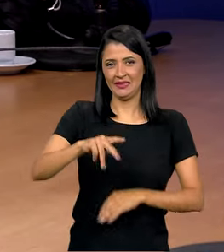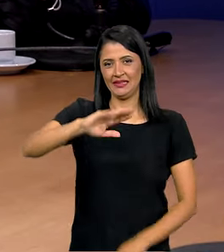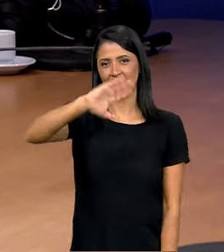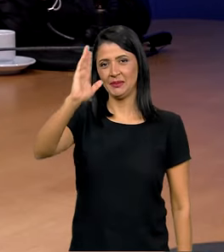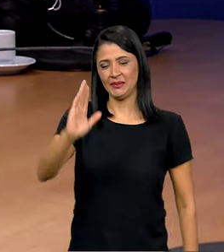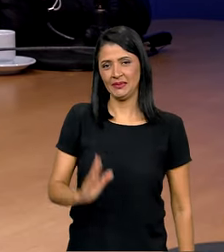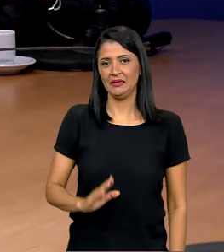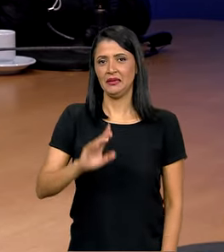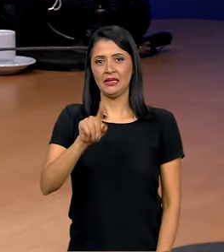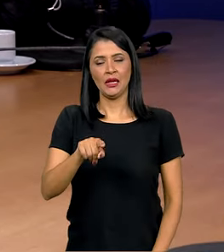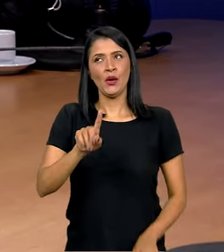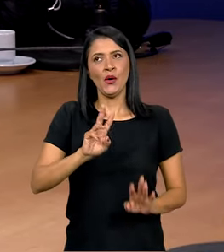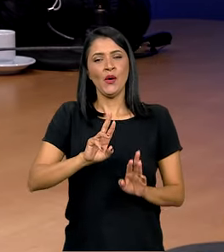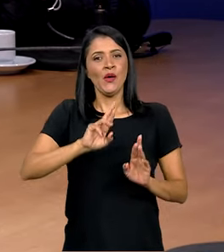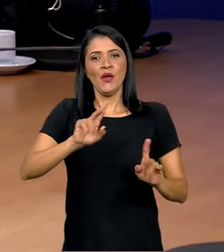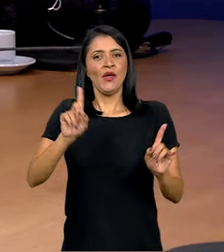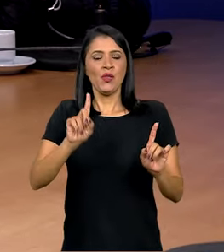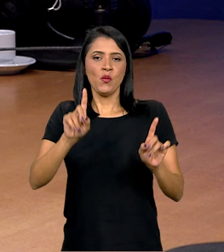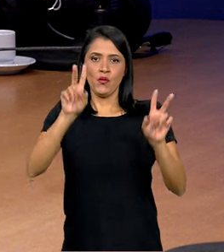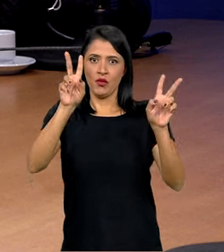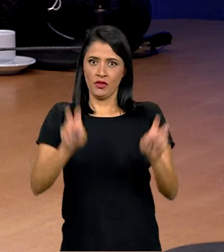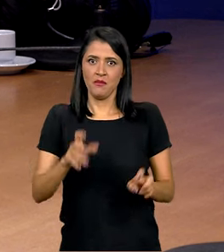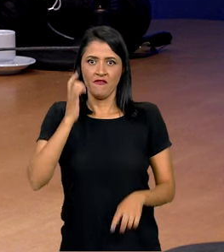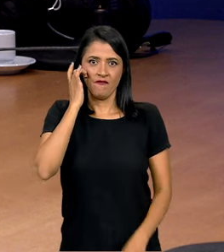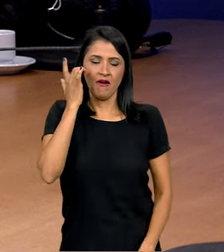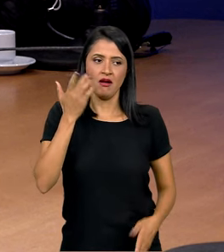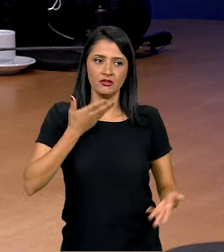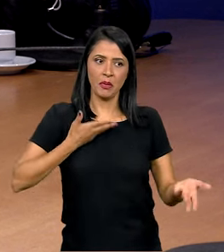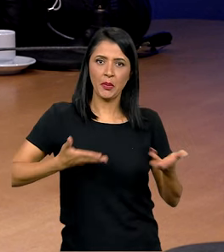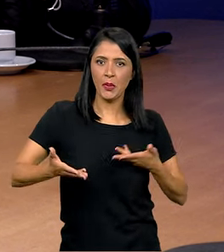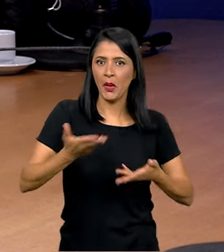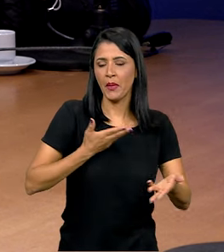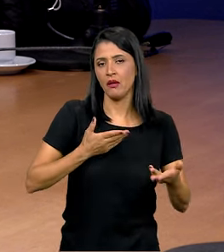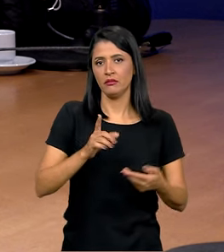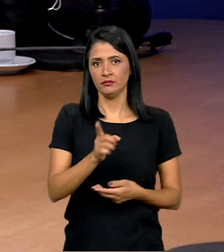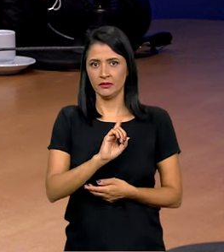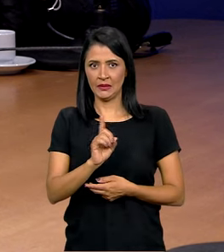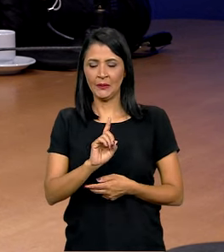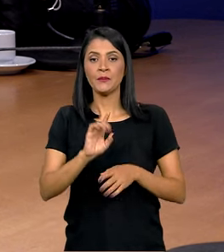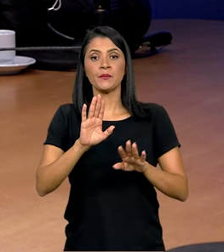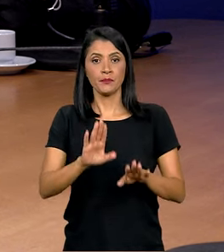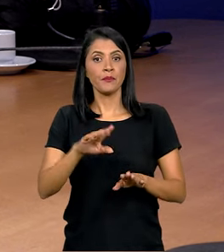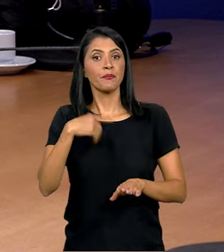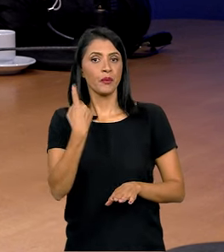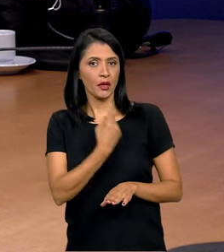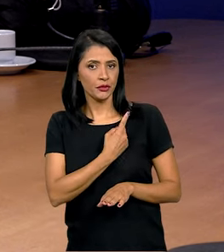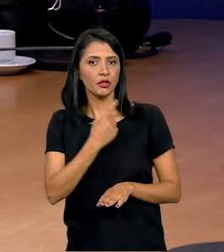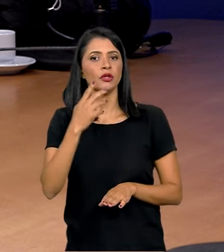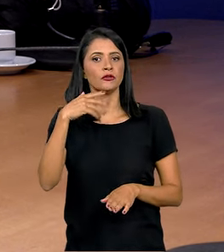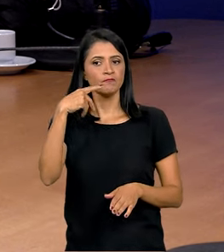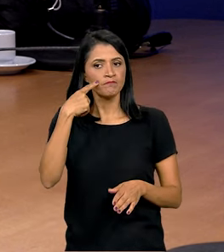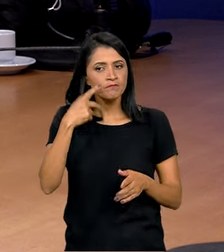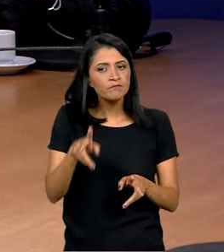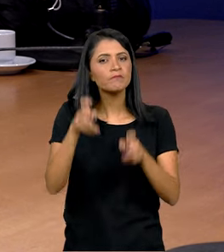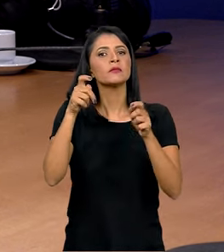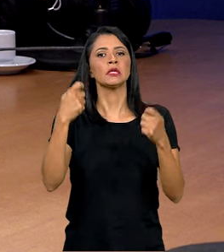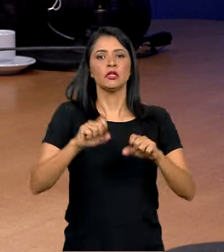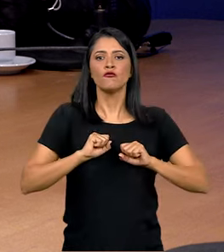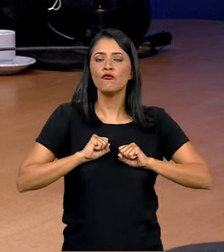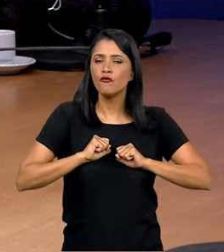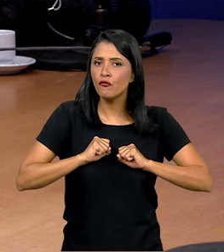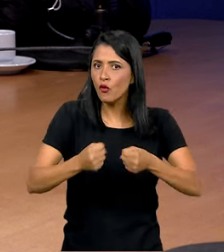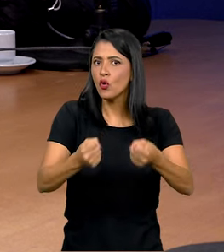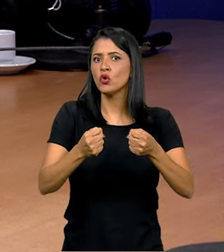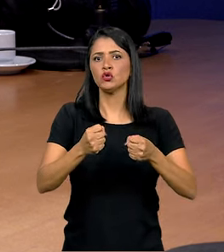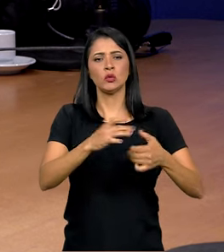presidência brasileira então eh não foi eh um tema fácil de se dialogar mas a gente aqui reconhece